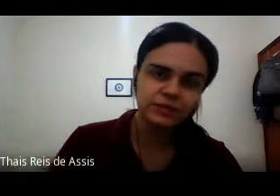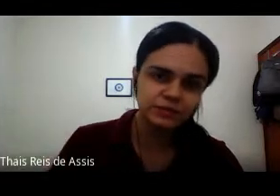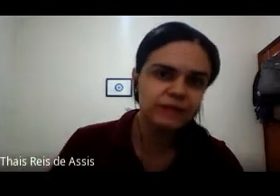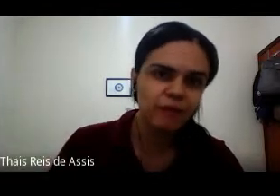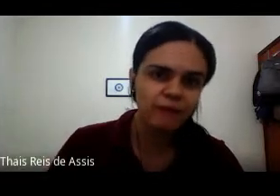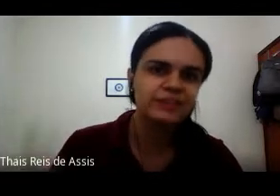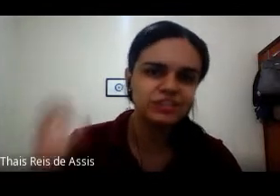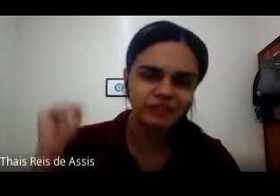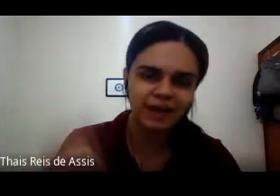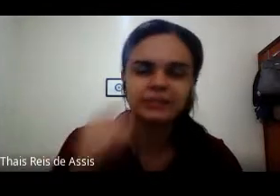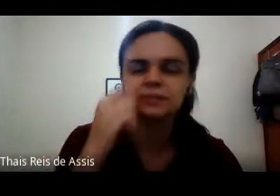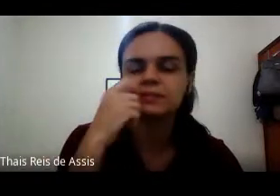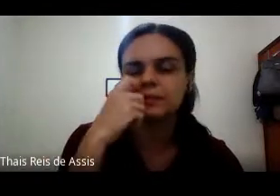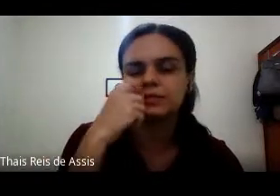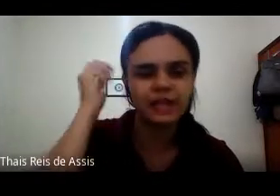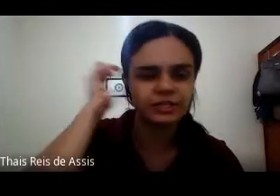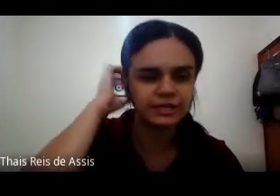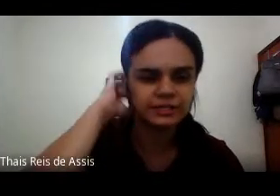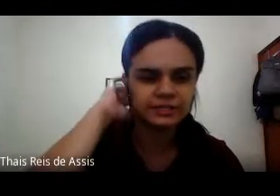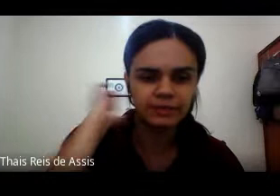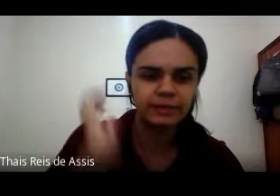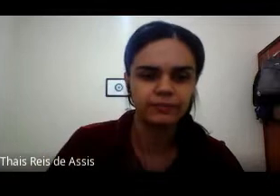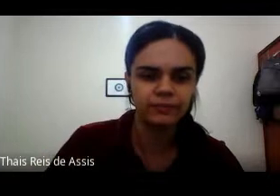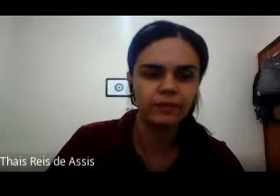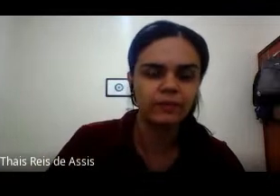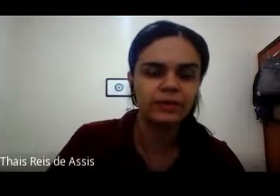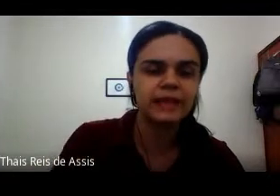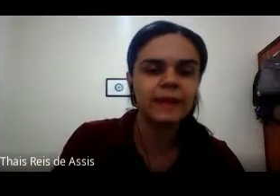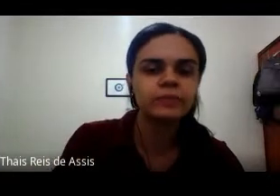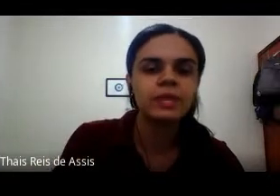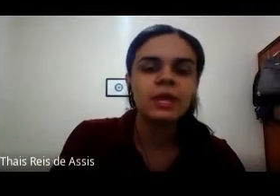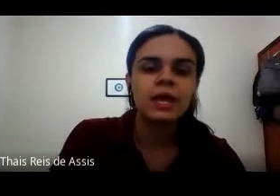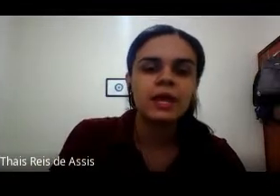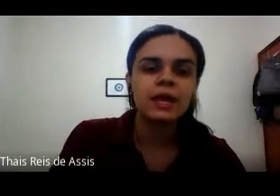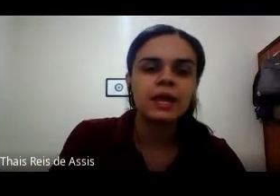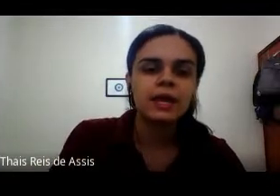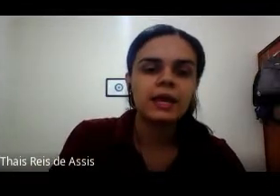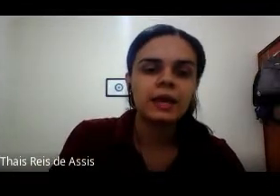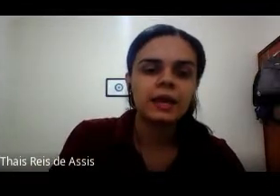daquele resultado que eu almejo. A gente vai falar mais sobre sequência didática nessa disciplina agora, tá?